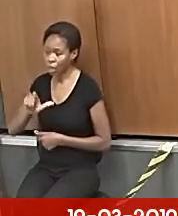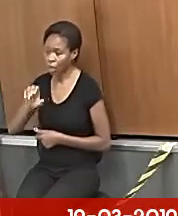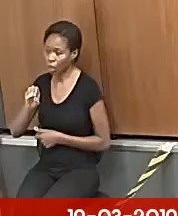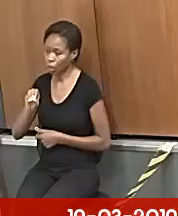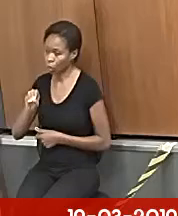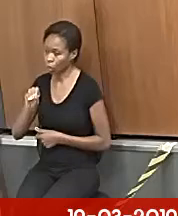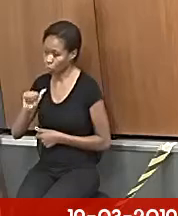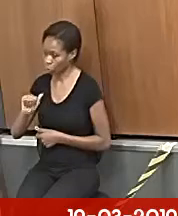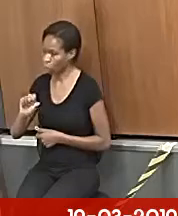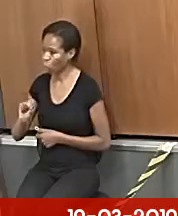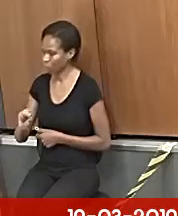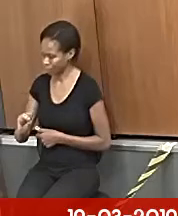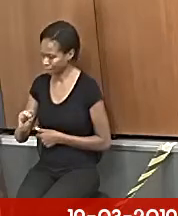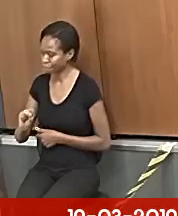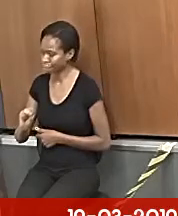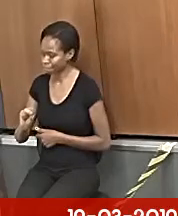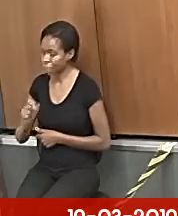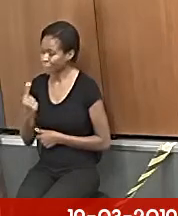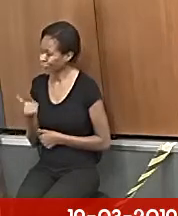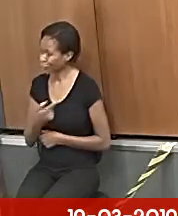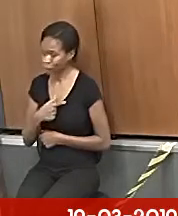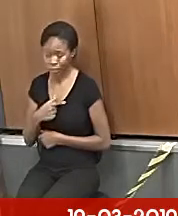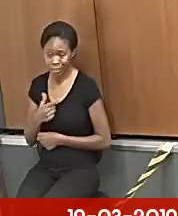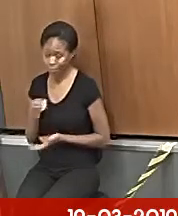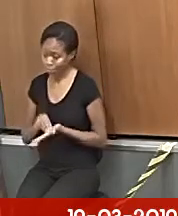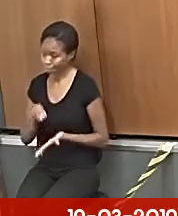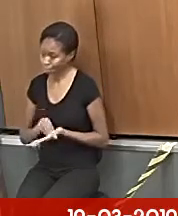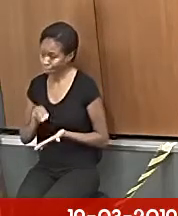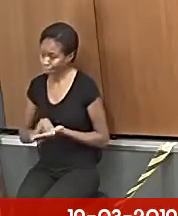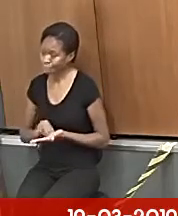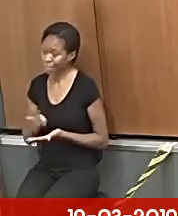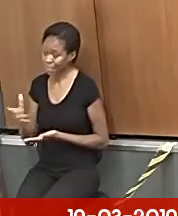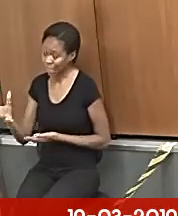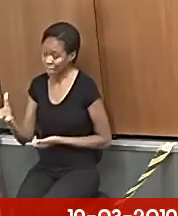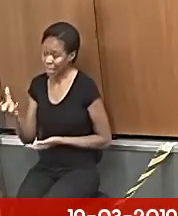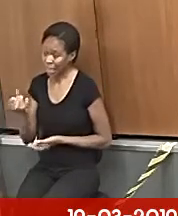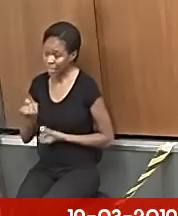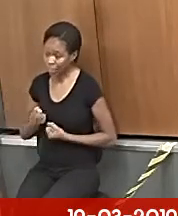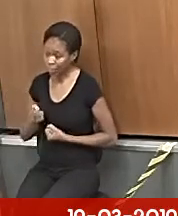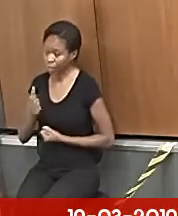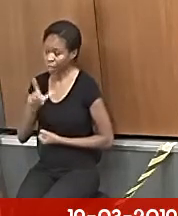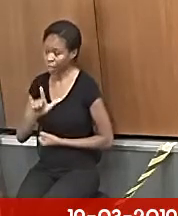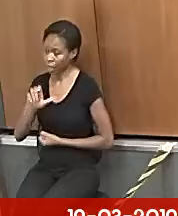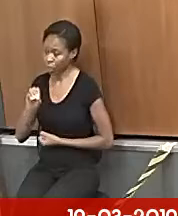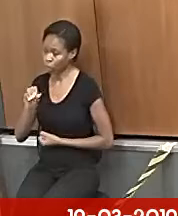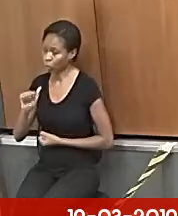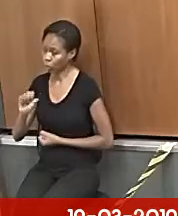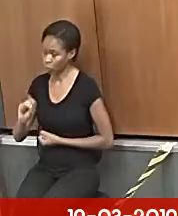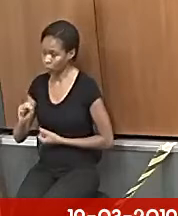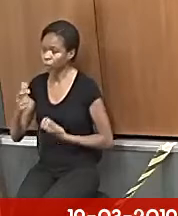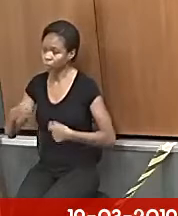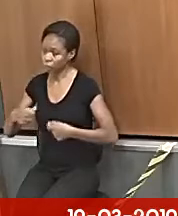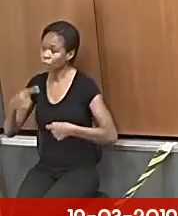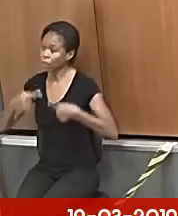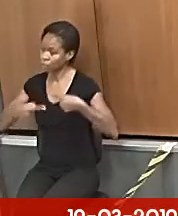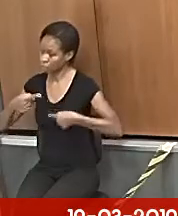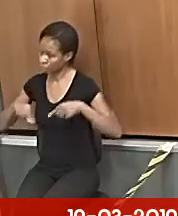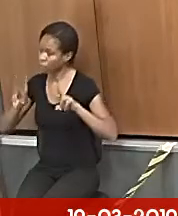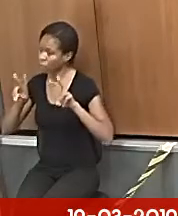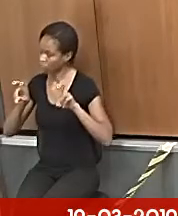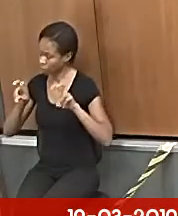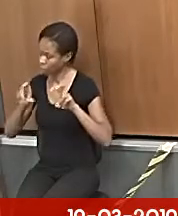dela então gostaria que a gente debater se isso muito sabe é todo na parte aqui da